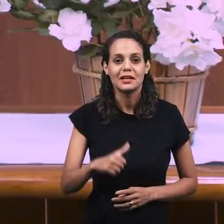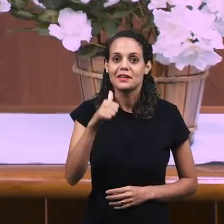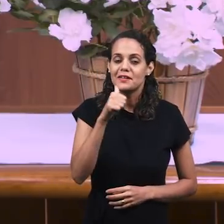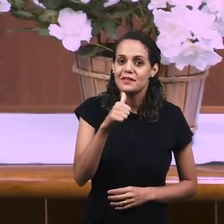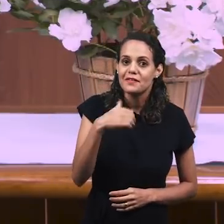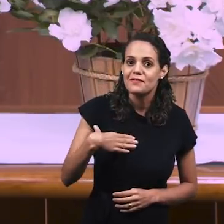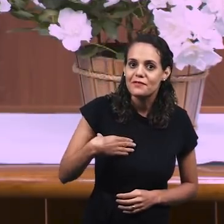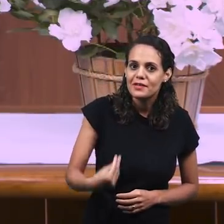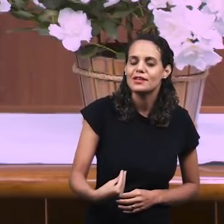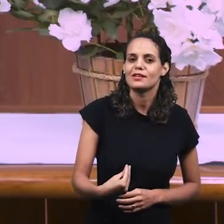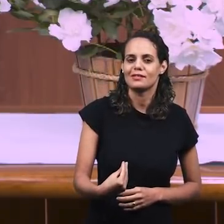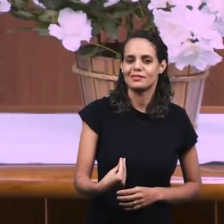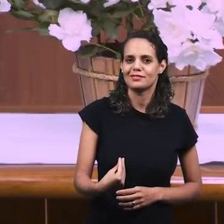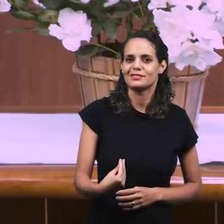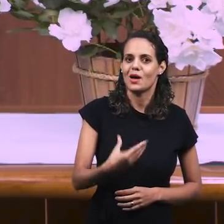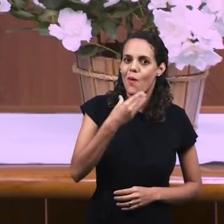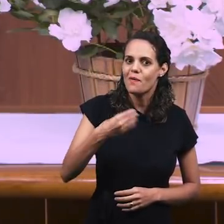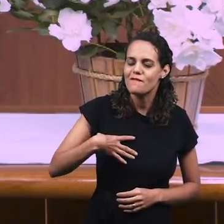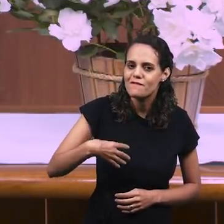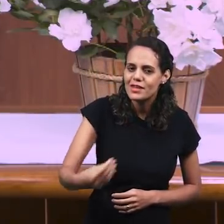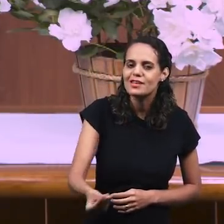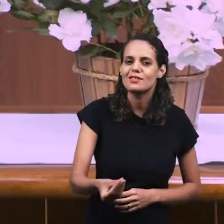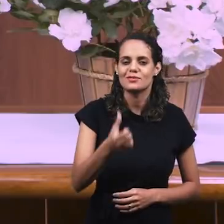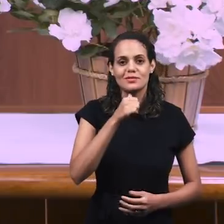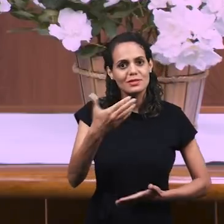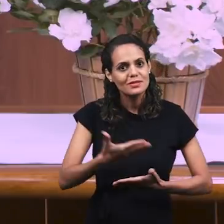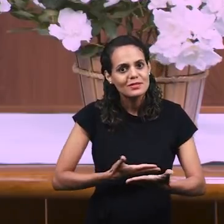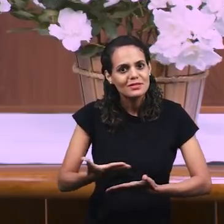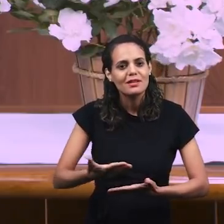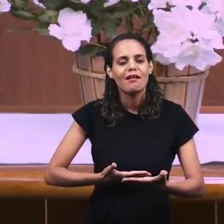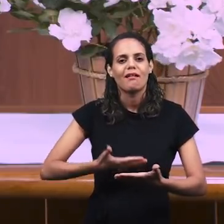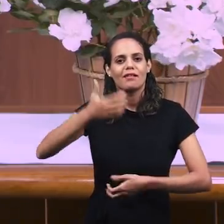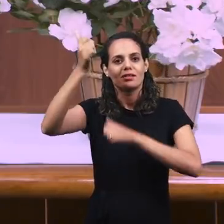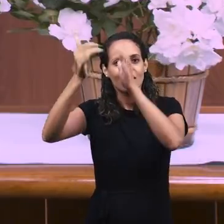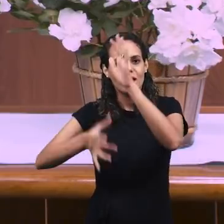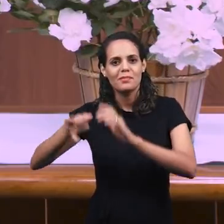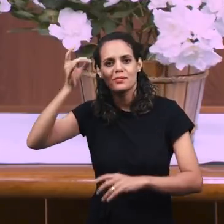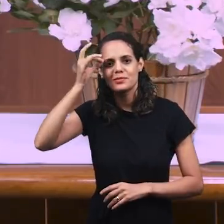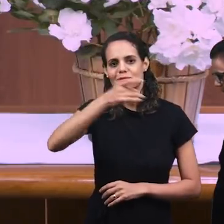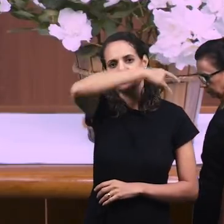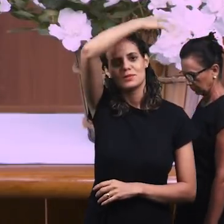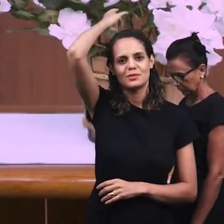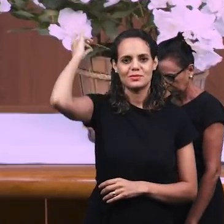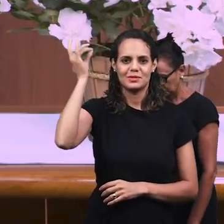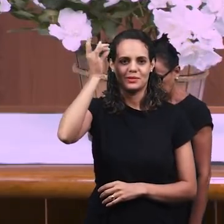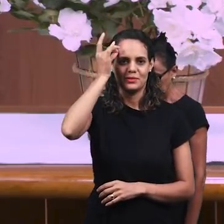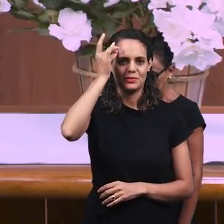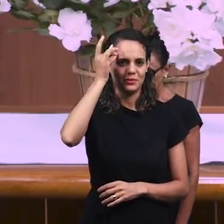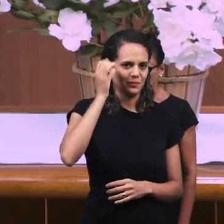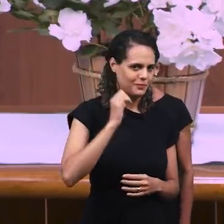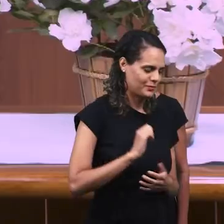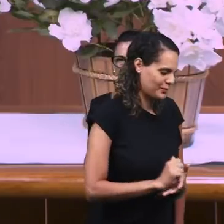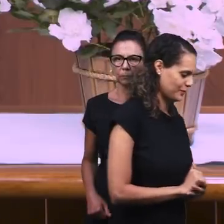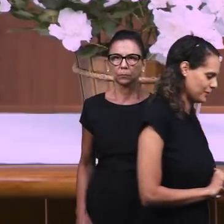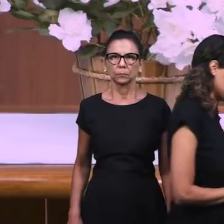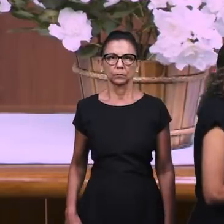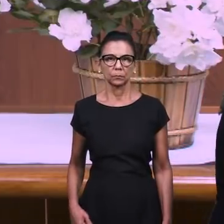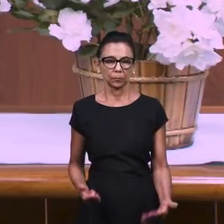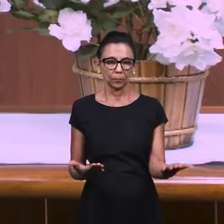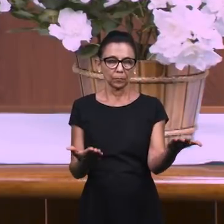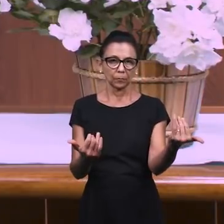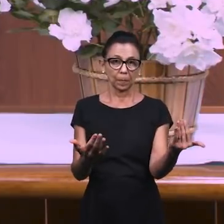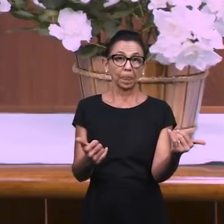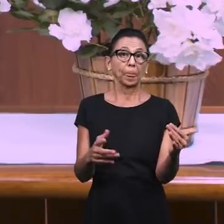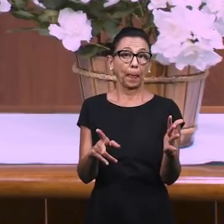e as vossas filhas profetizarão, e sobre os meus servos e minhas servas derramarei do meu Espírito. Então o Senhor fala,